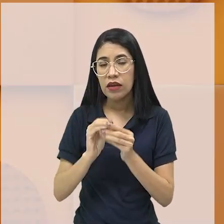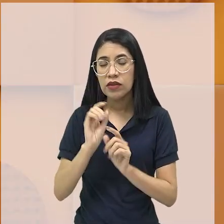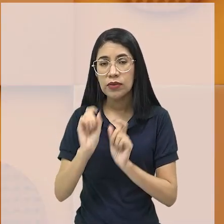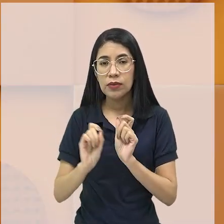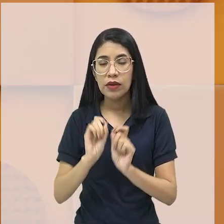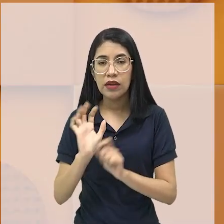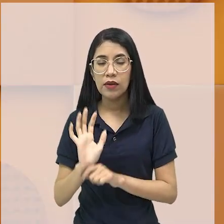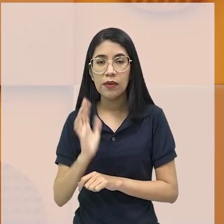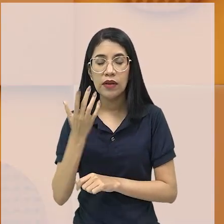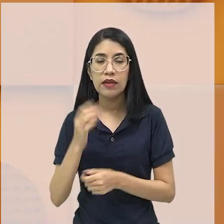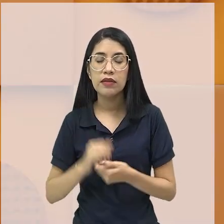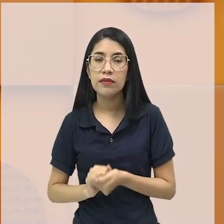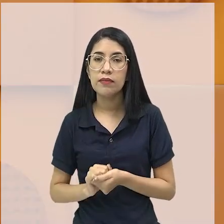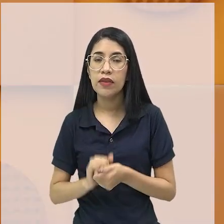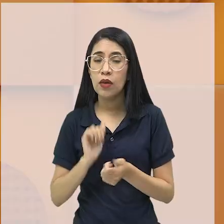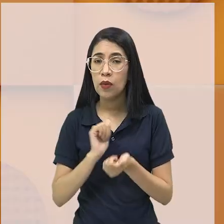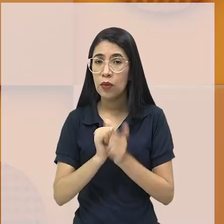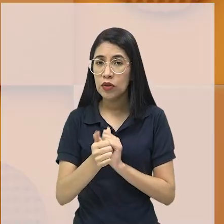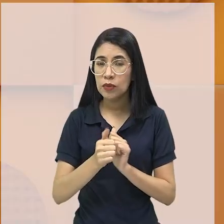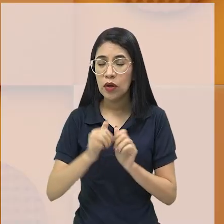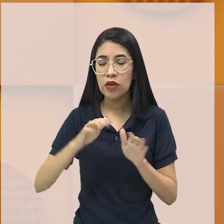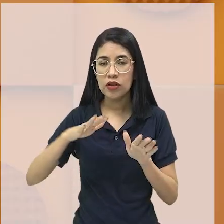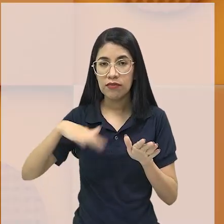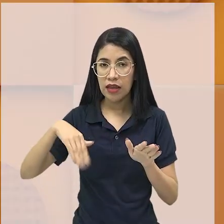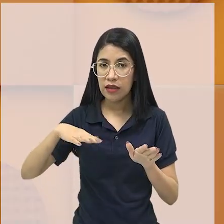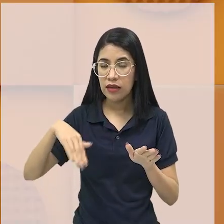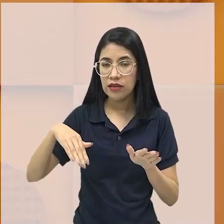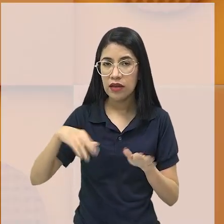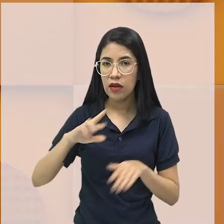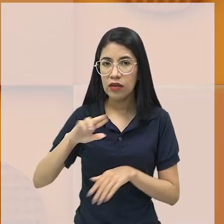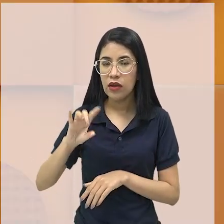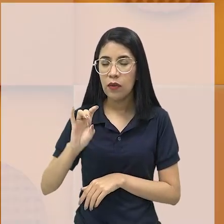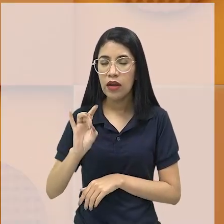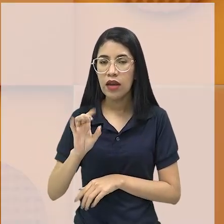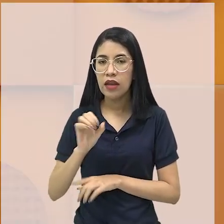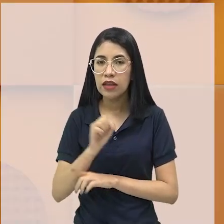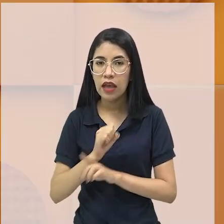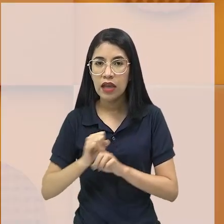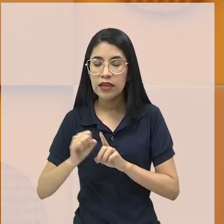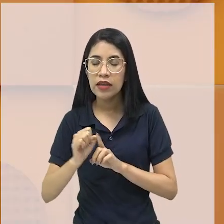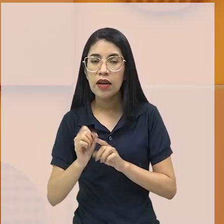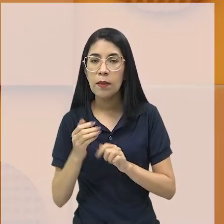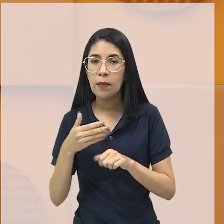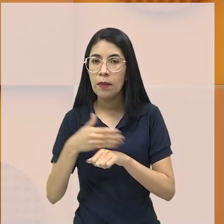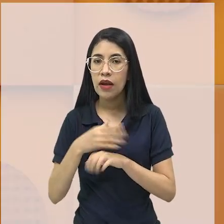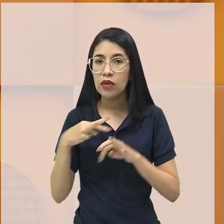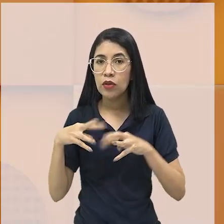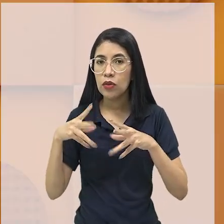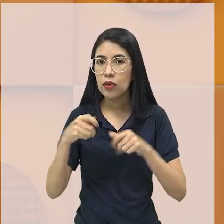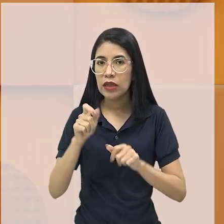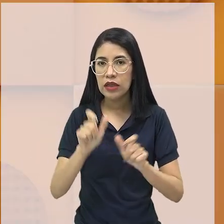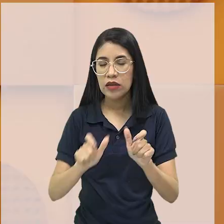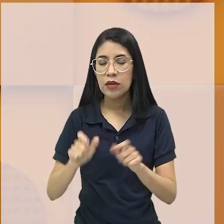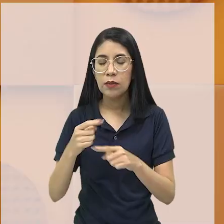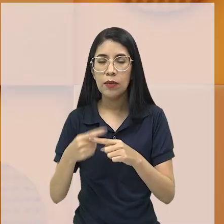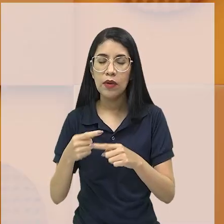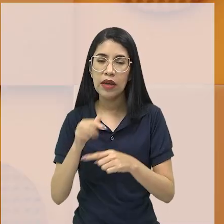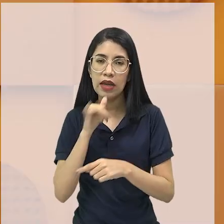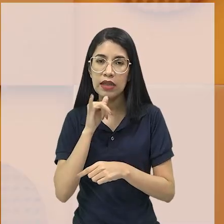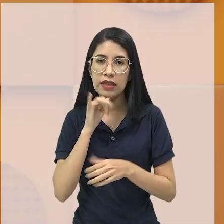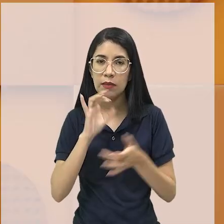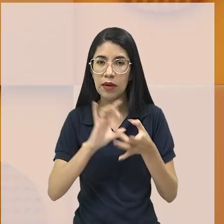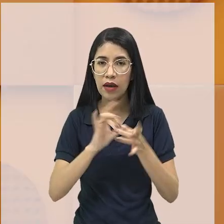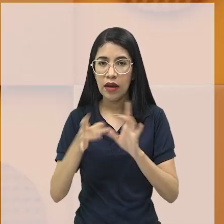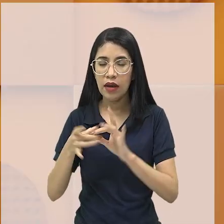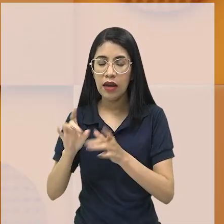na verdade, o esporte, a natação, ele não é socialmente acessível a todos, porque em Olimpíadas não vemos